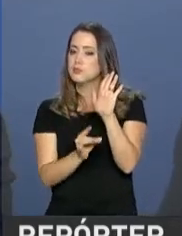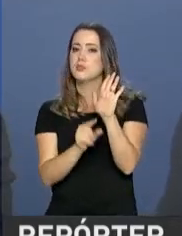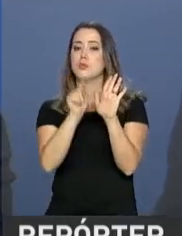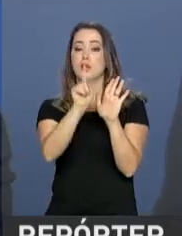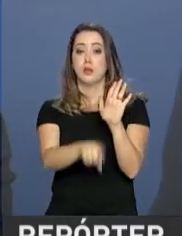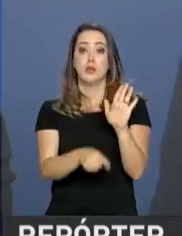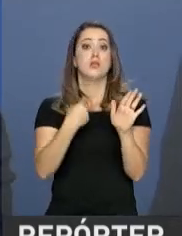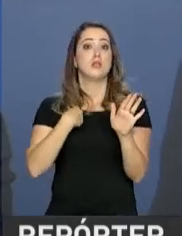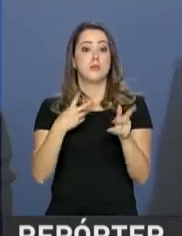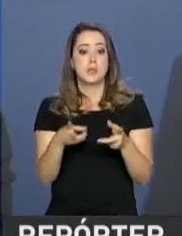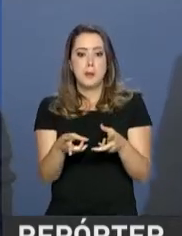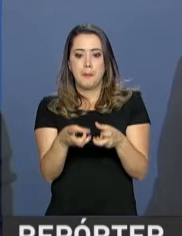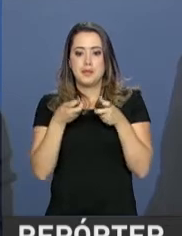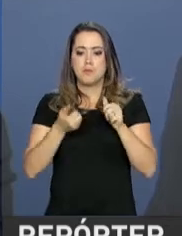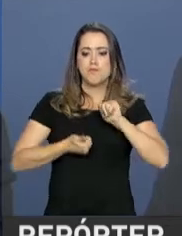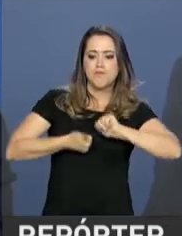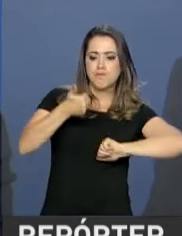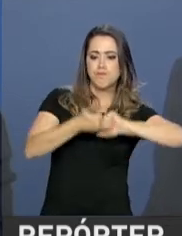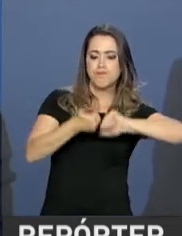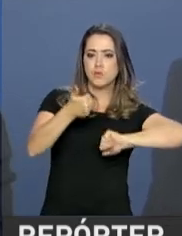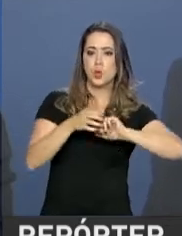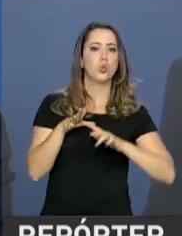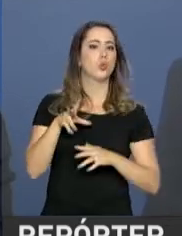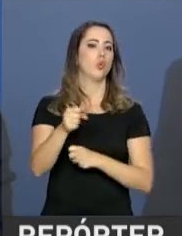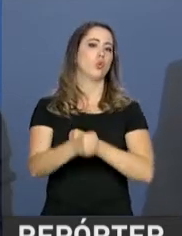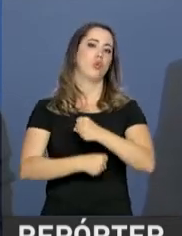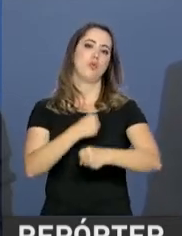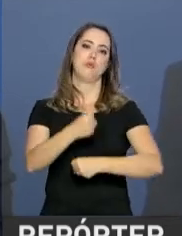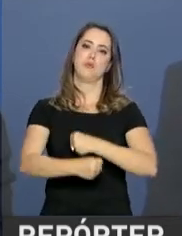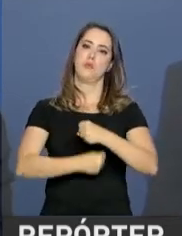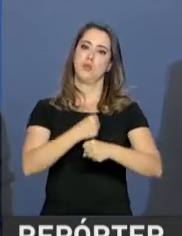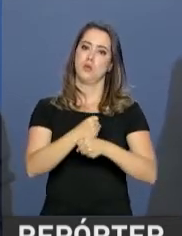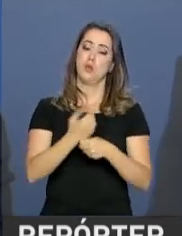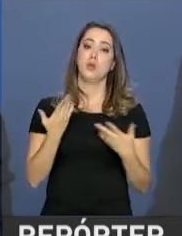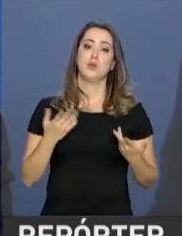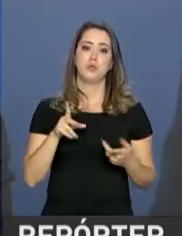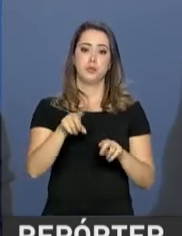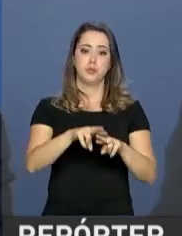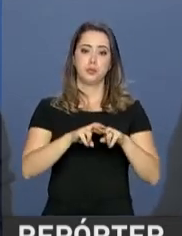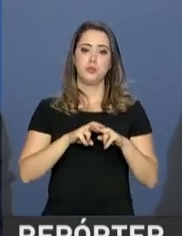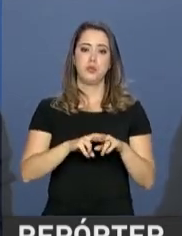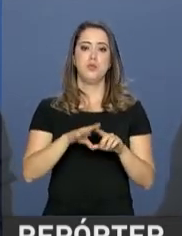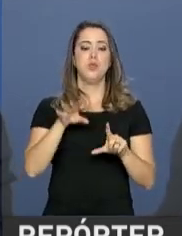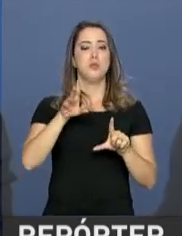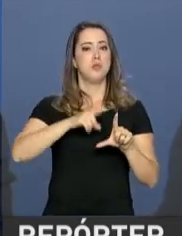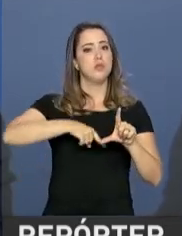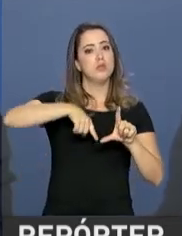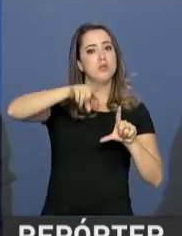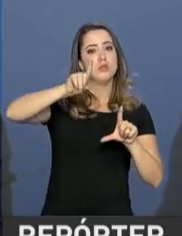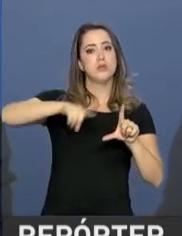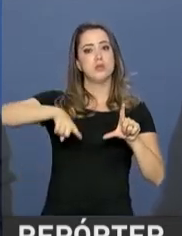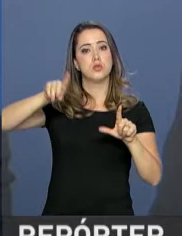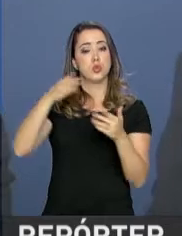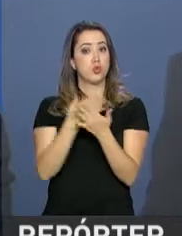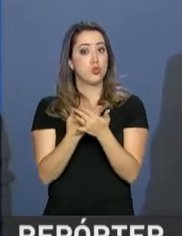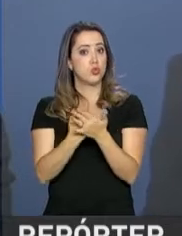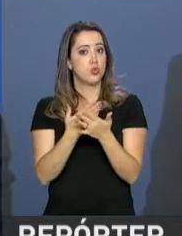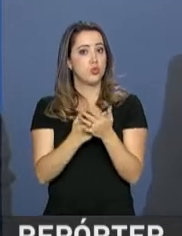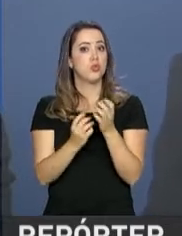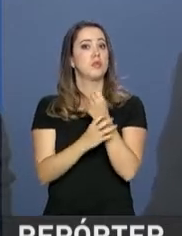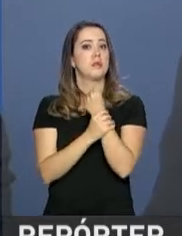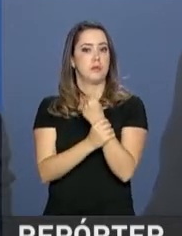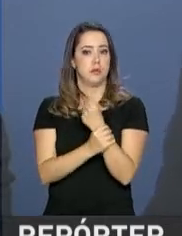vai ser aferido praticamente ano pelo instituto nacional de estatística e estudos segundo essa pública é